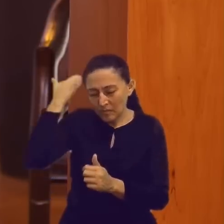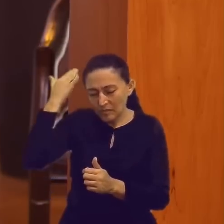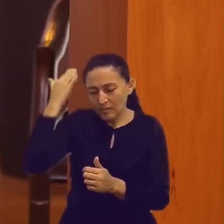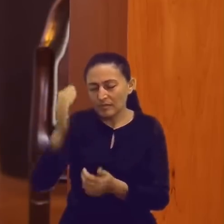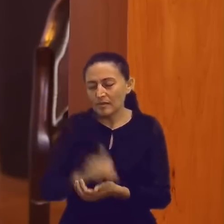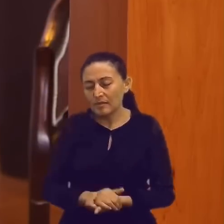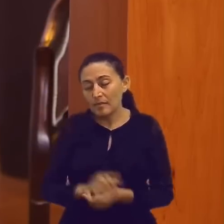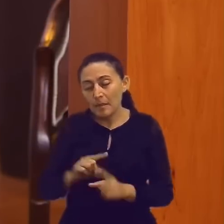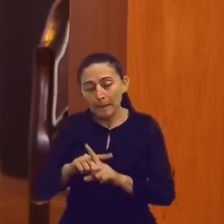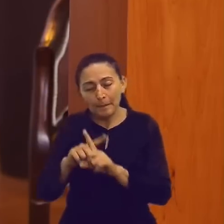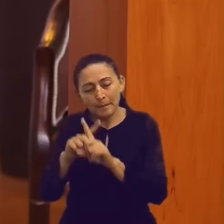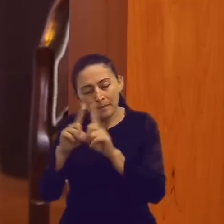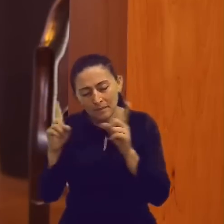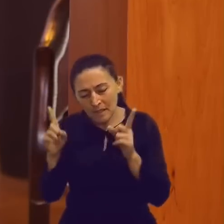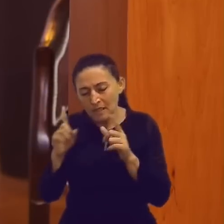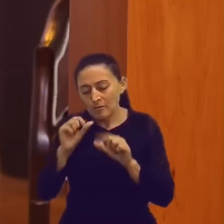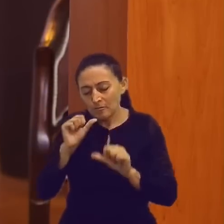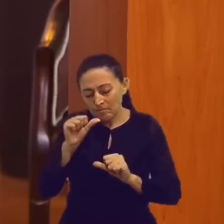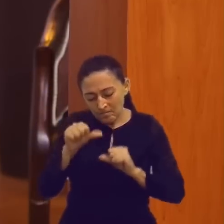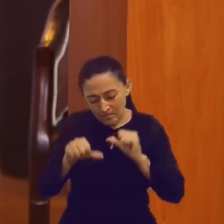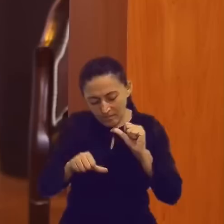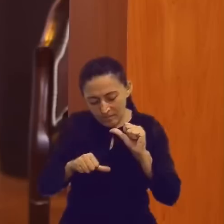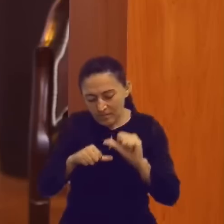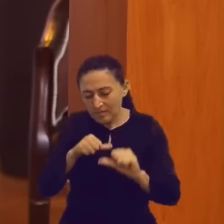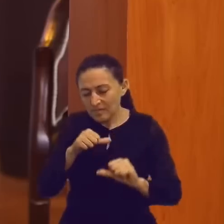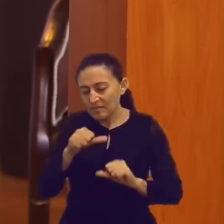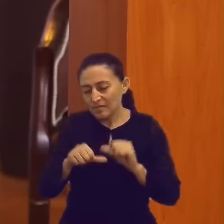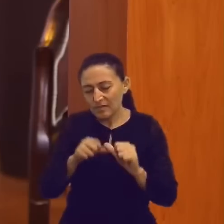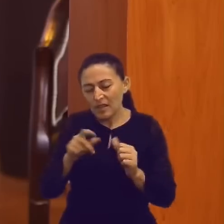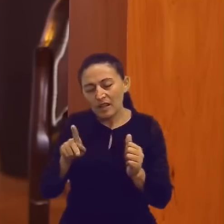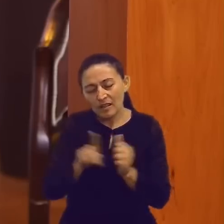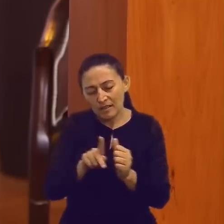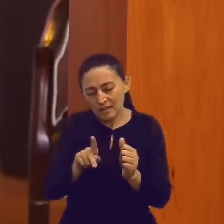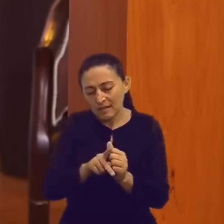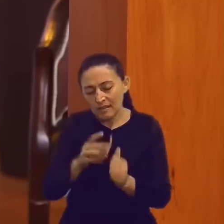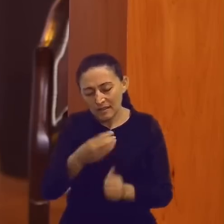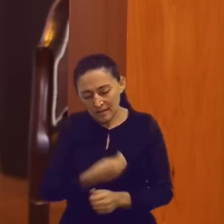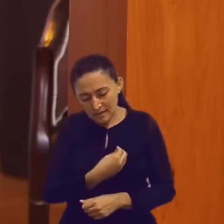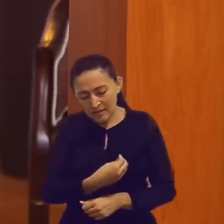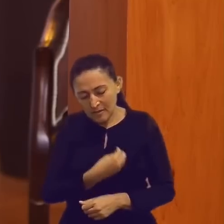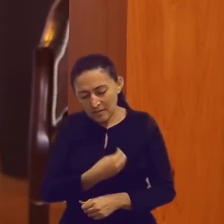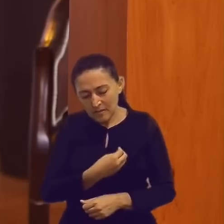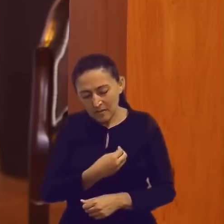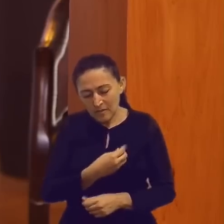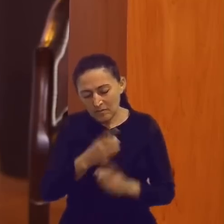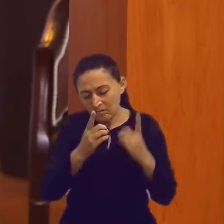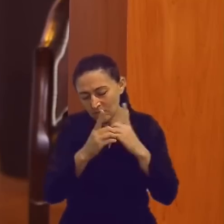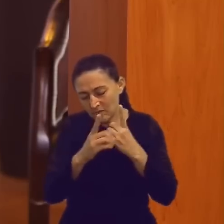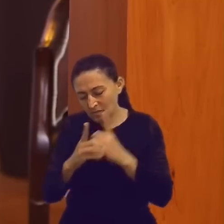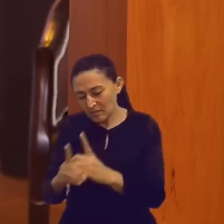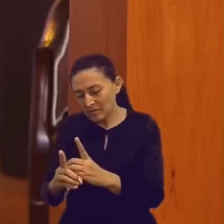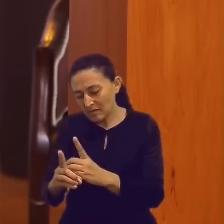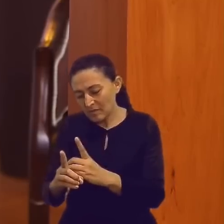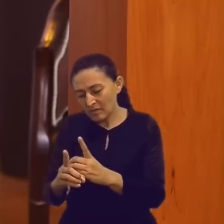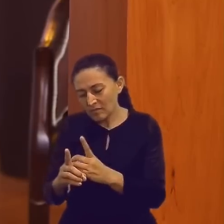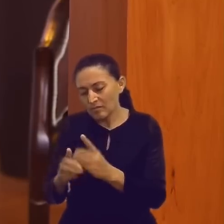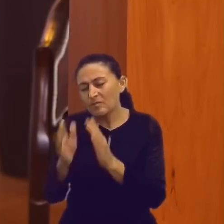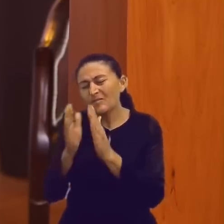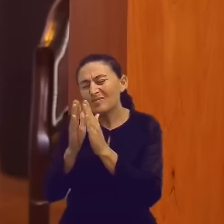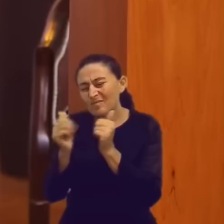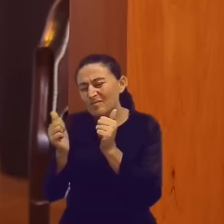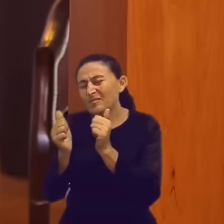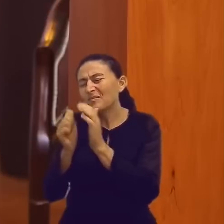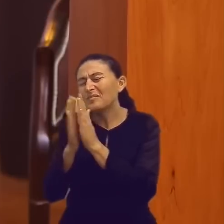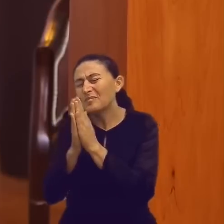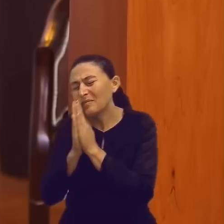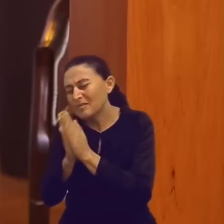Mas a mesma transformação que aconteceu na vida desse discípulo, suplico a Ti, Senhor, que possa acontecer